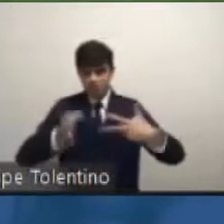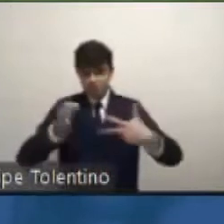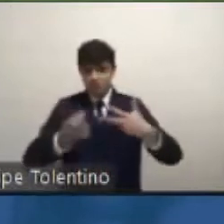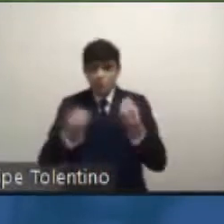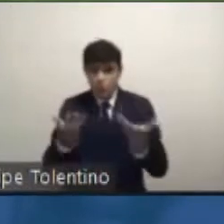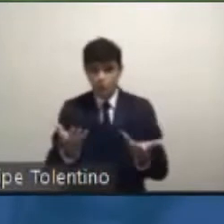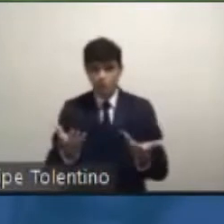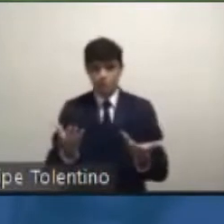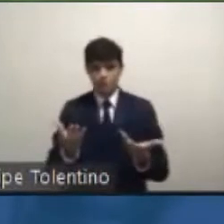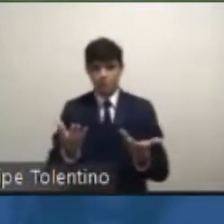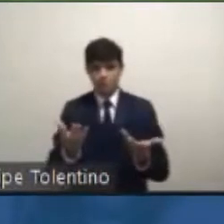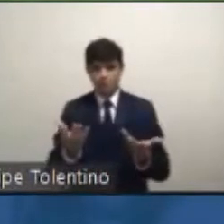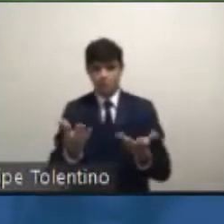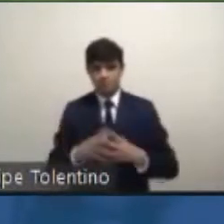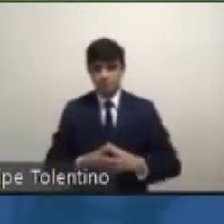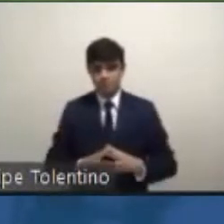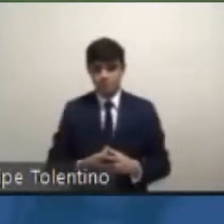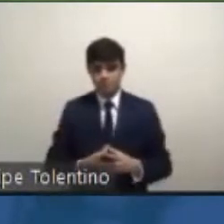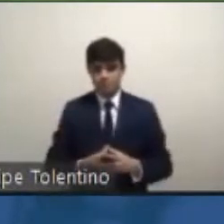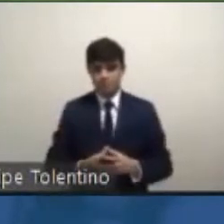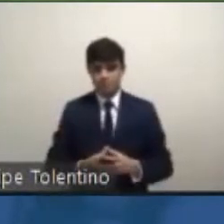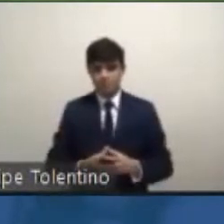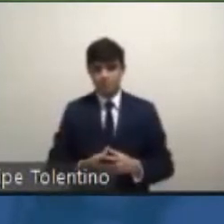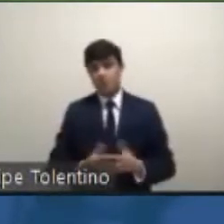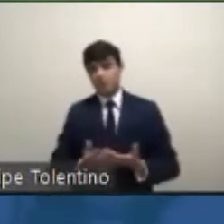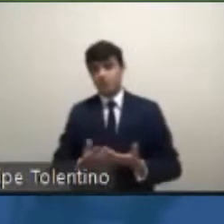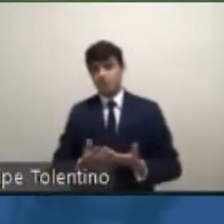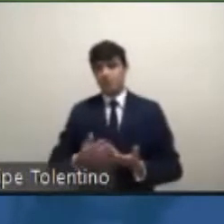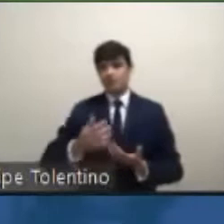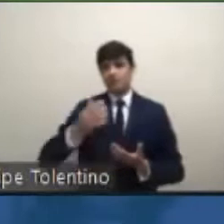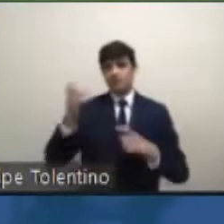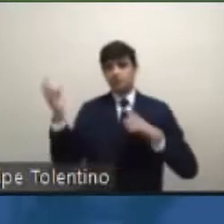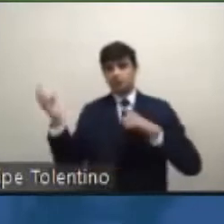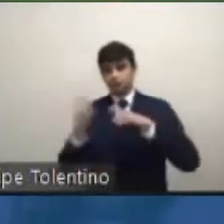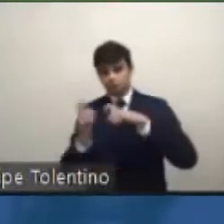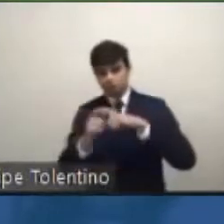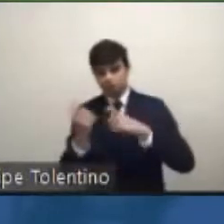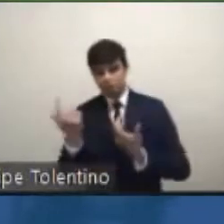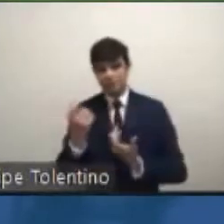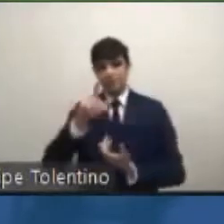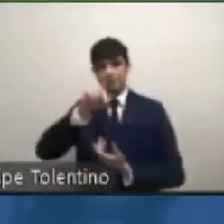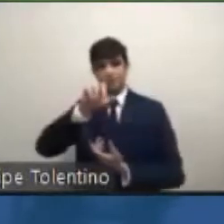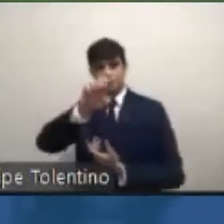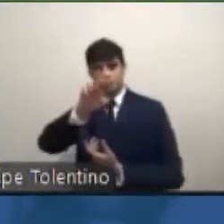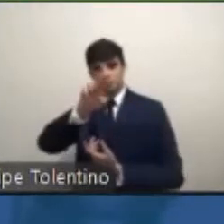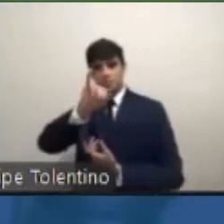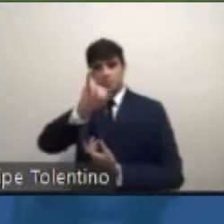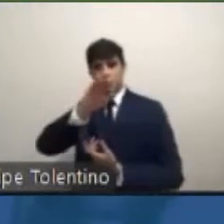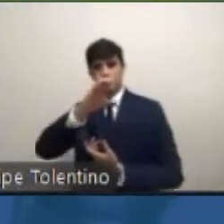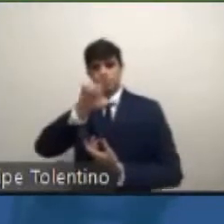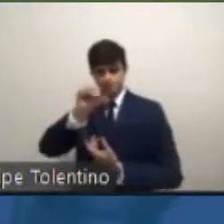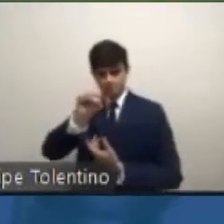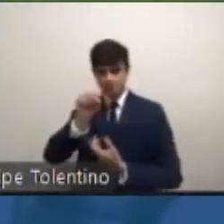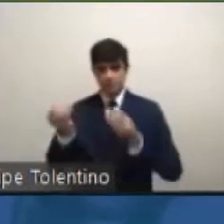de vida. Até o Dr. Péricles falou sobre isso na sua palestra, que a vida ela não deve ser considerada apenas no seu